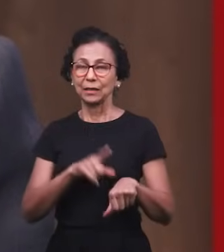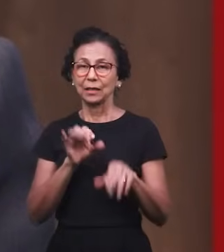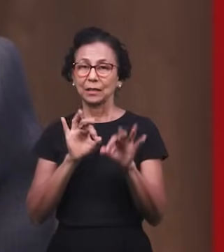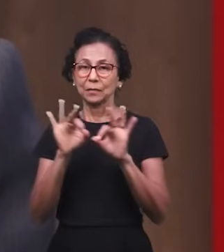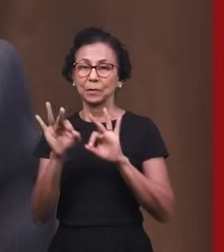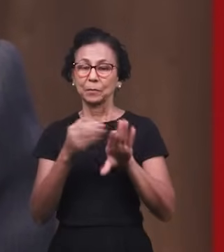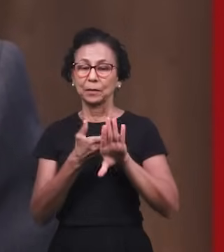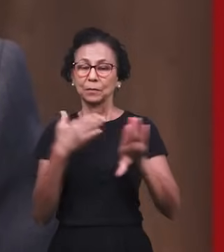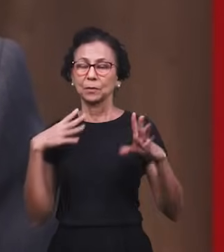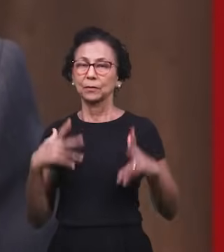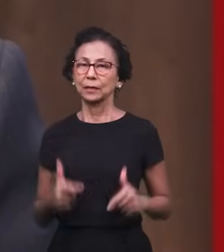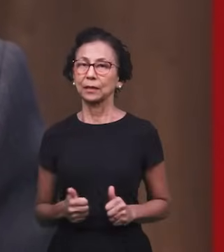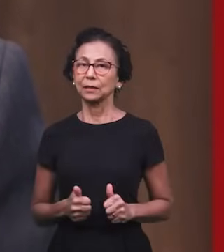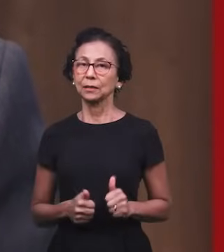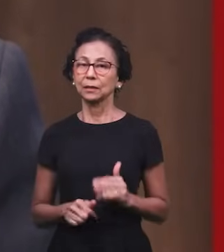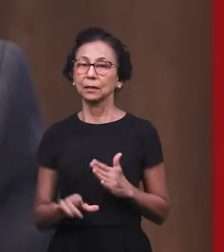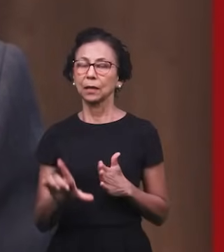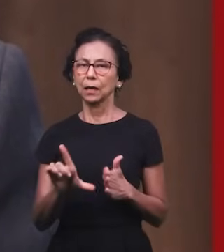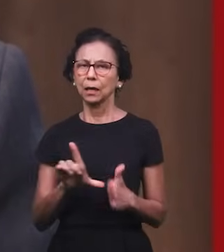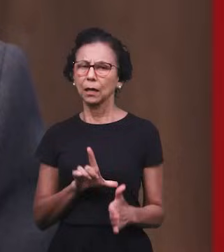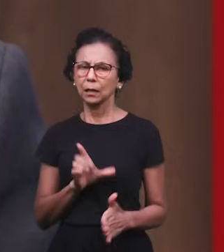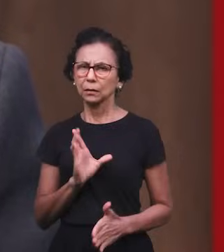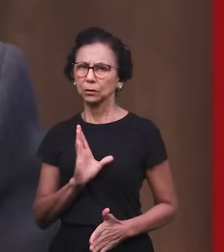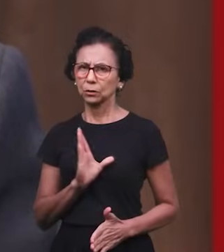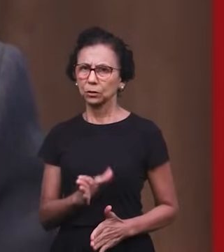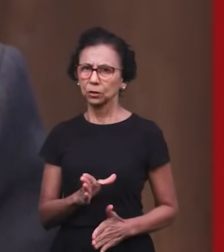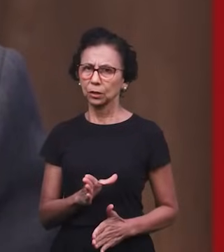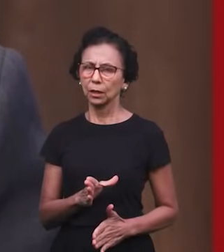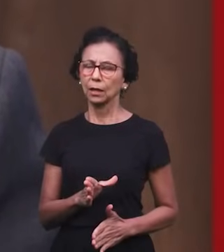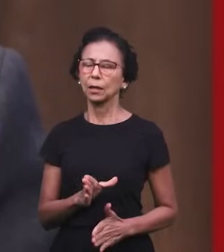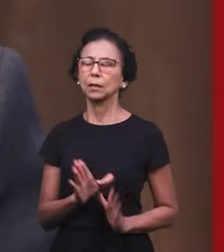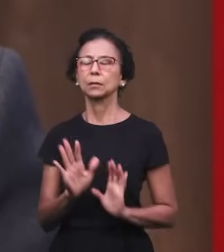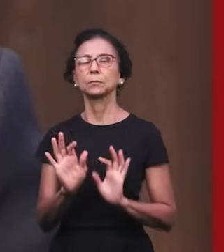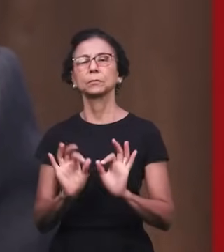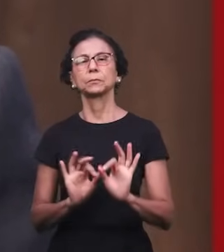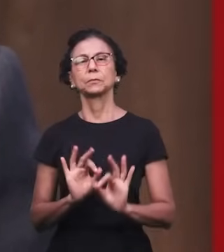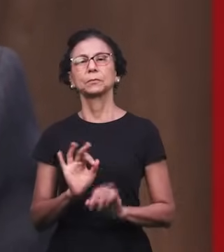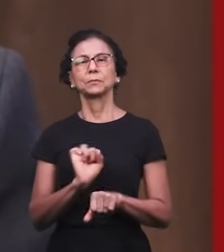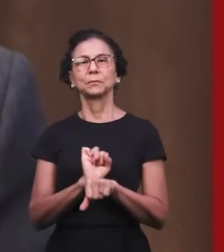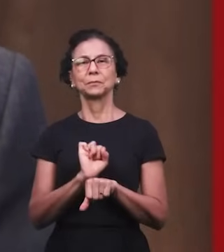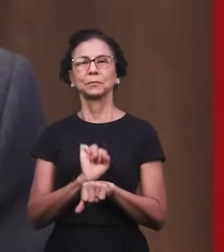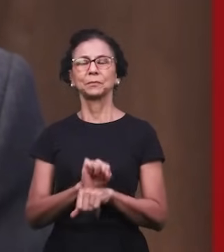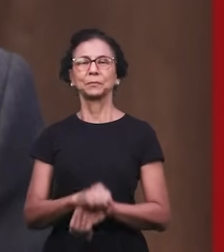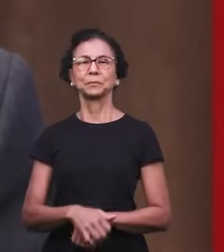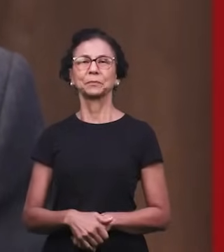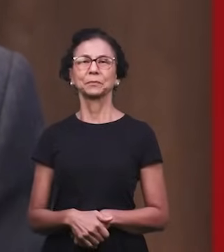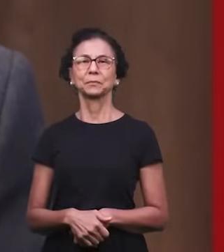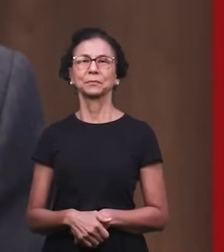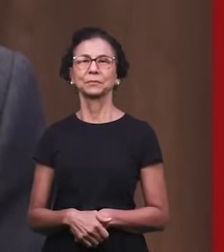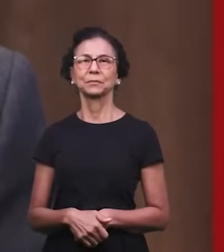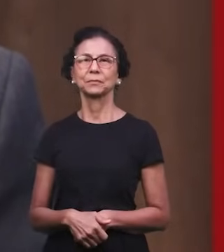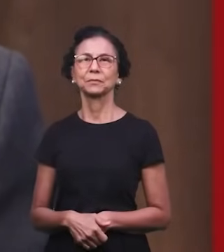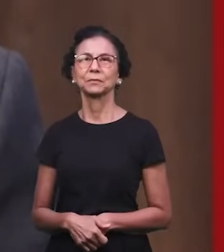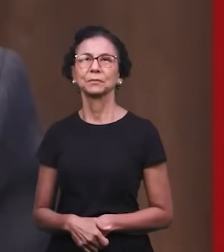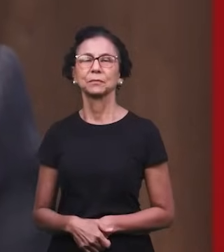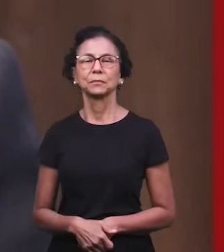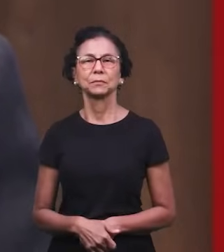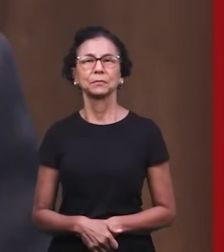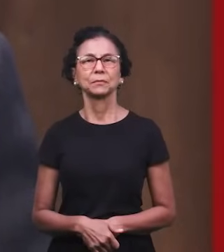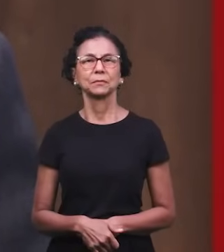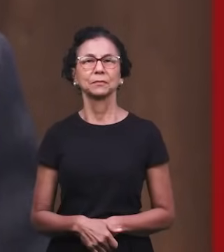né? Jesus, ele comparou o arrebatamento com os dias de Noé. Ele diz